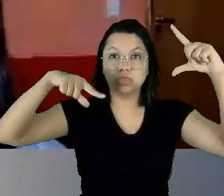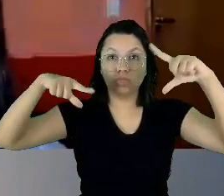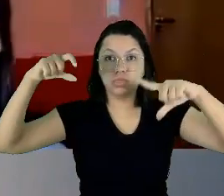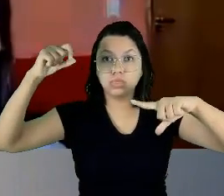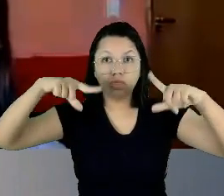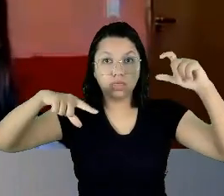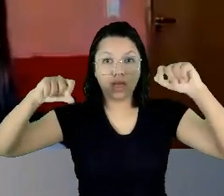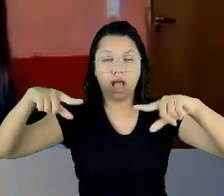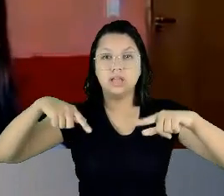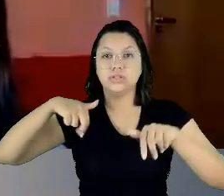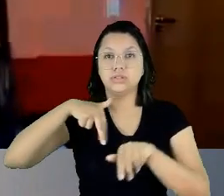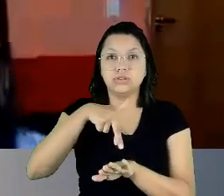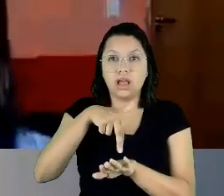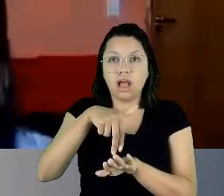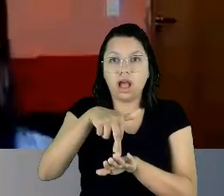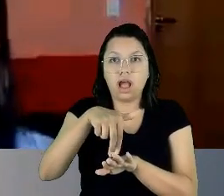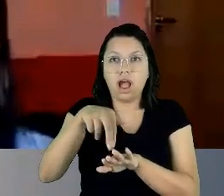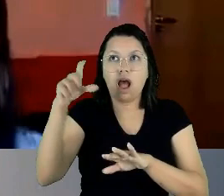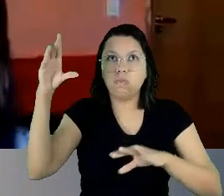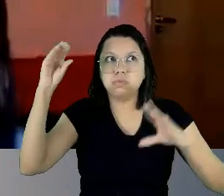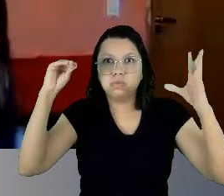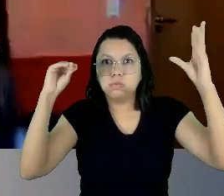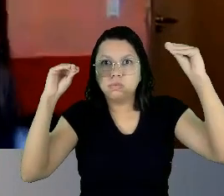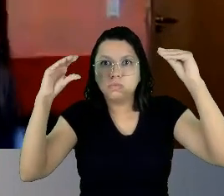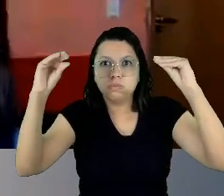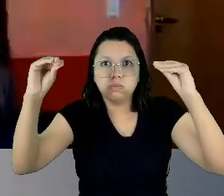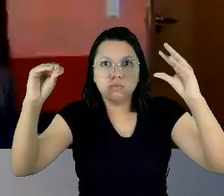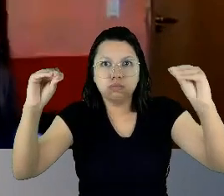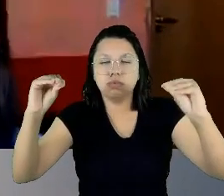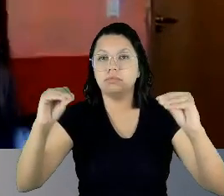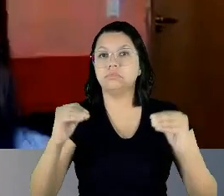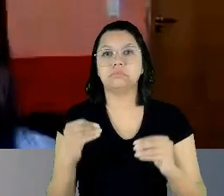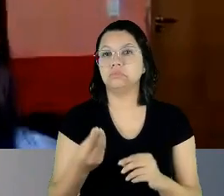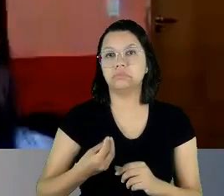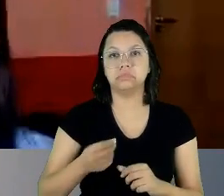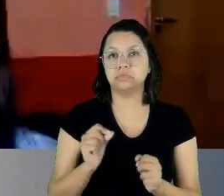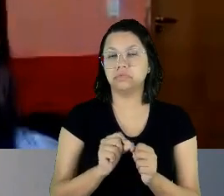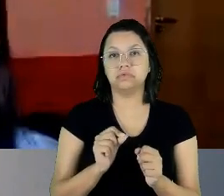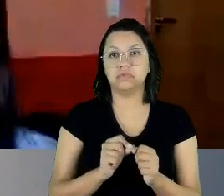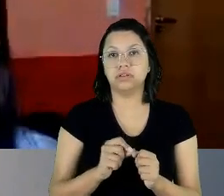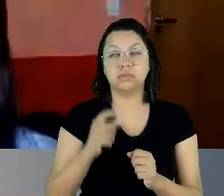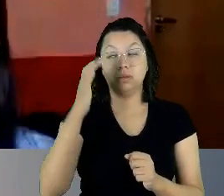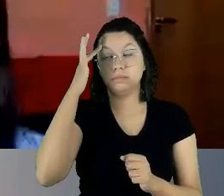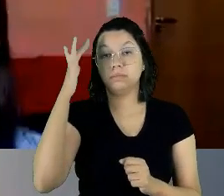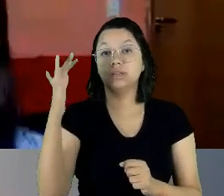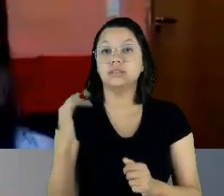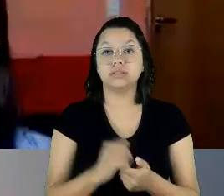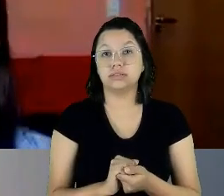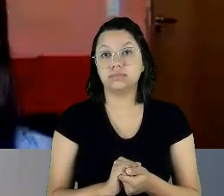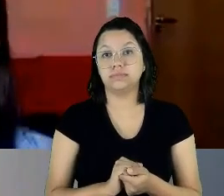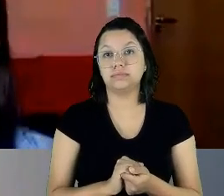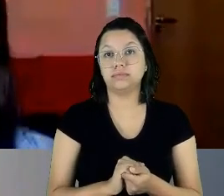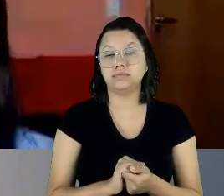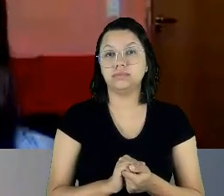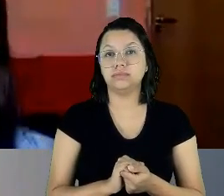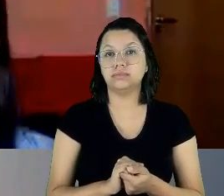iluminação, né? A gente anda por ruas escuras, assim, não foi feito, não é